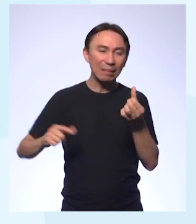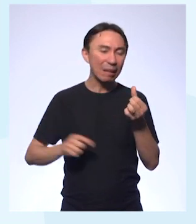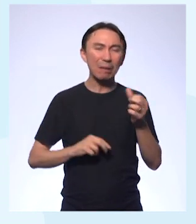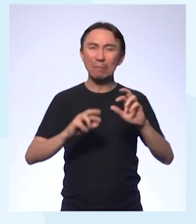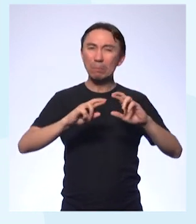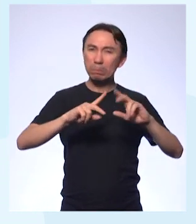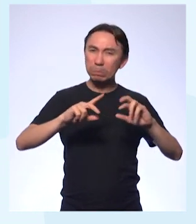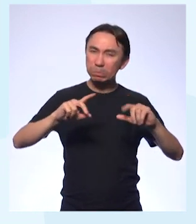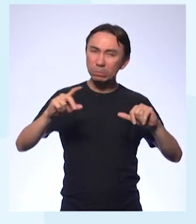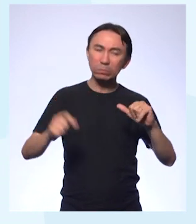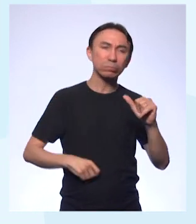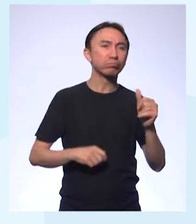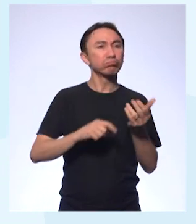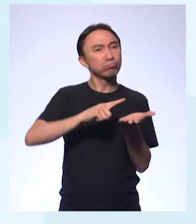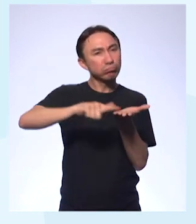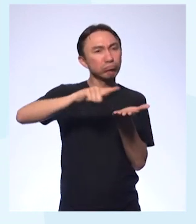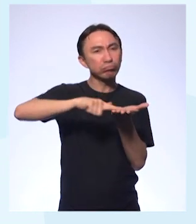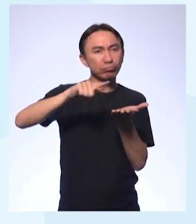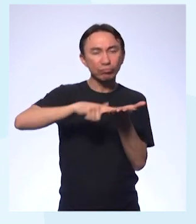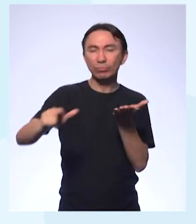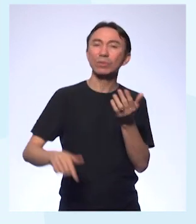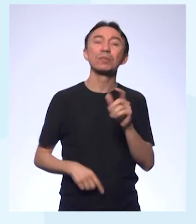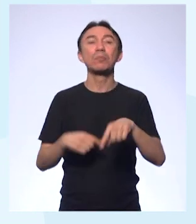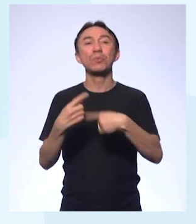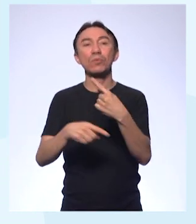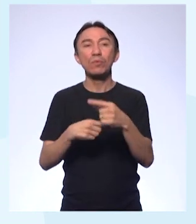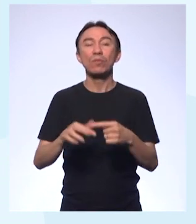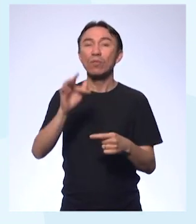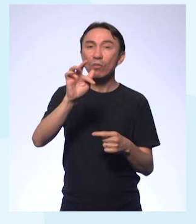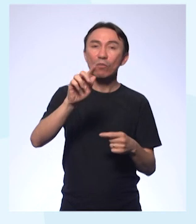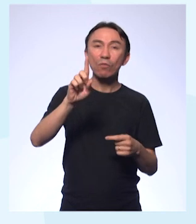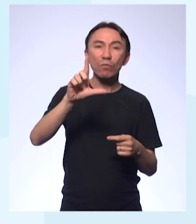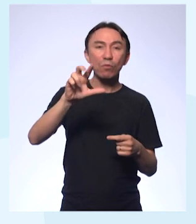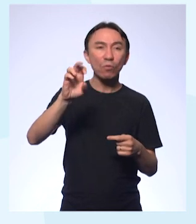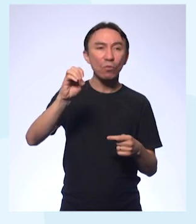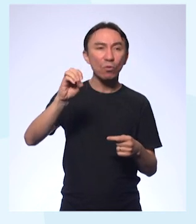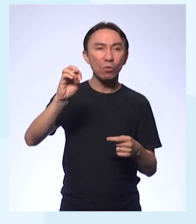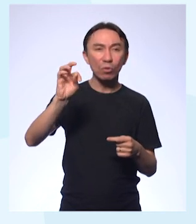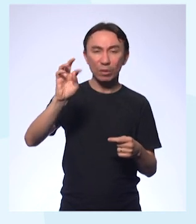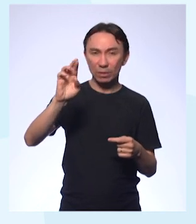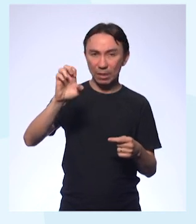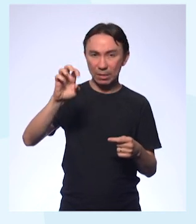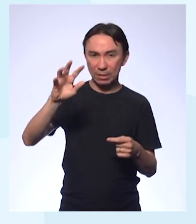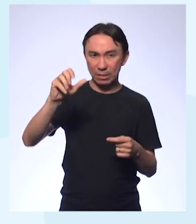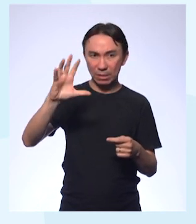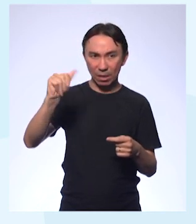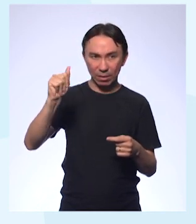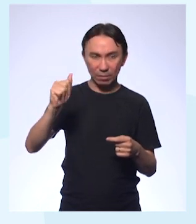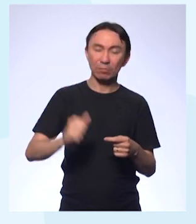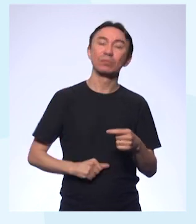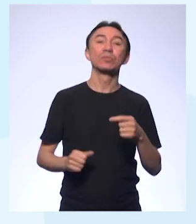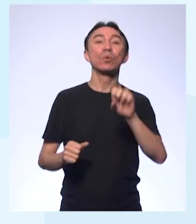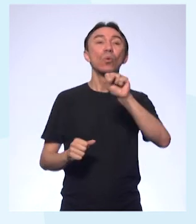tá? Vai ter a fluoretação dessa água, a correção desse pH, porque como vai colocar